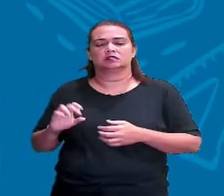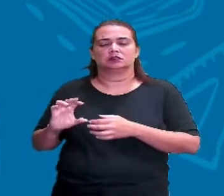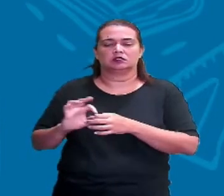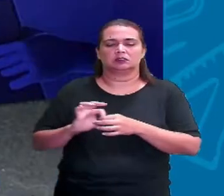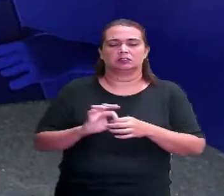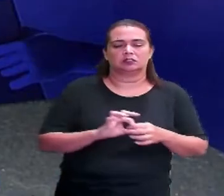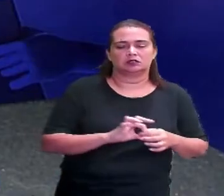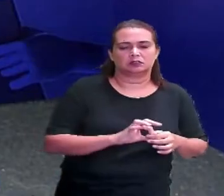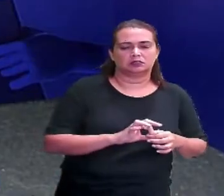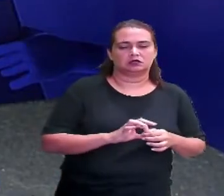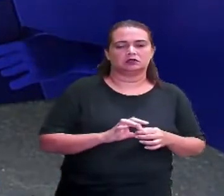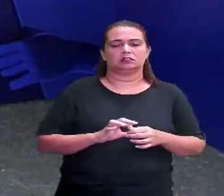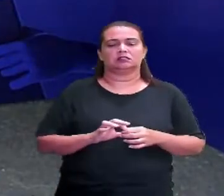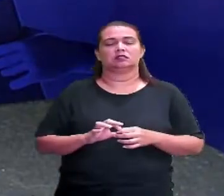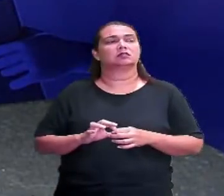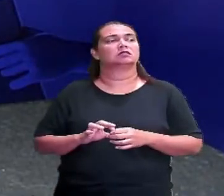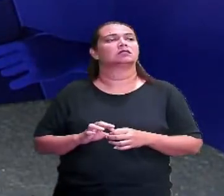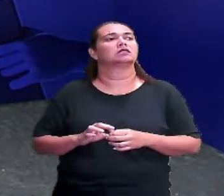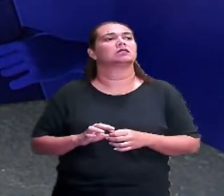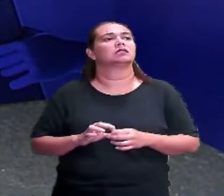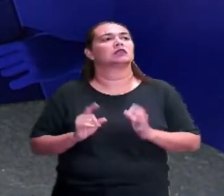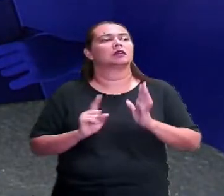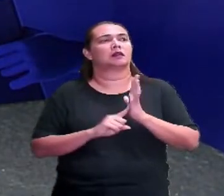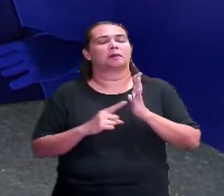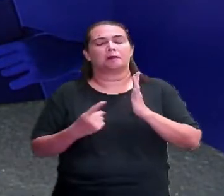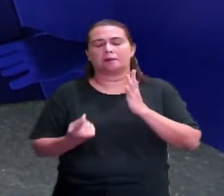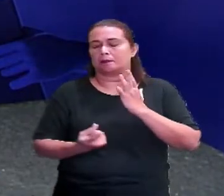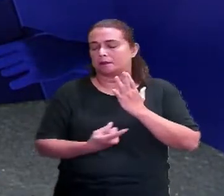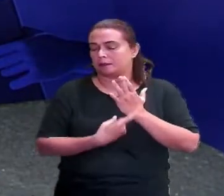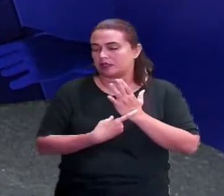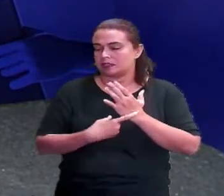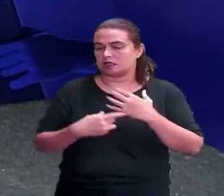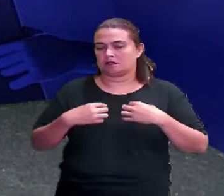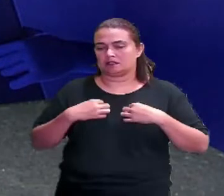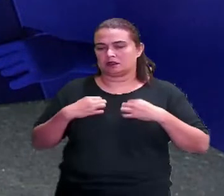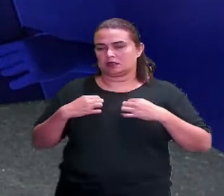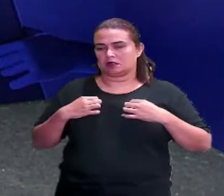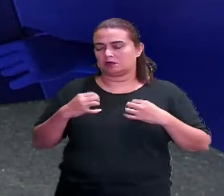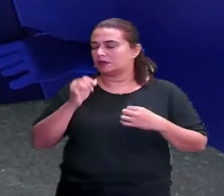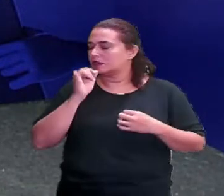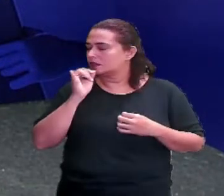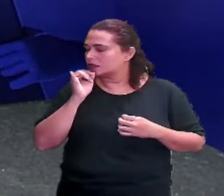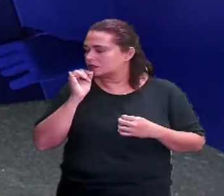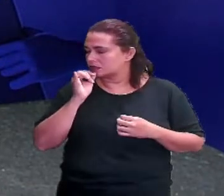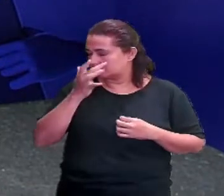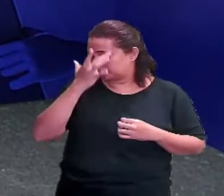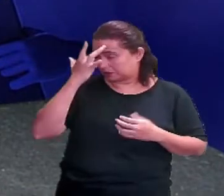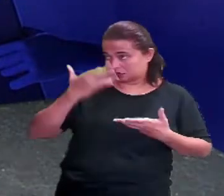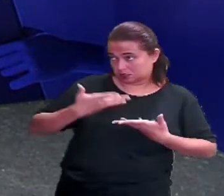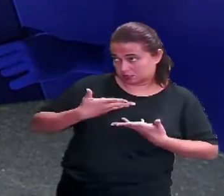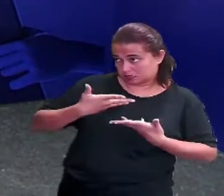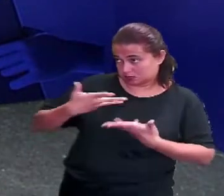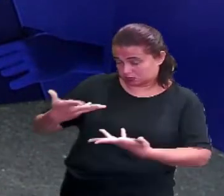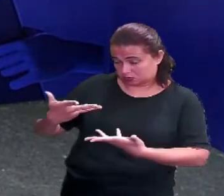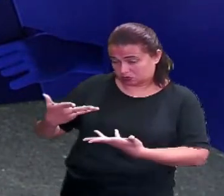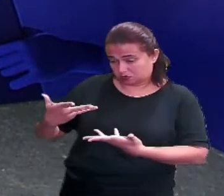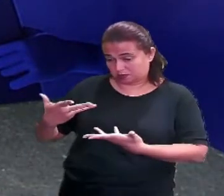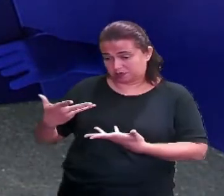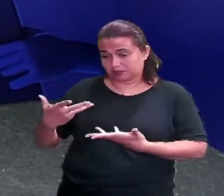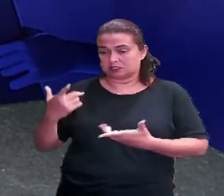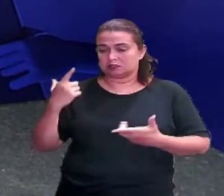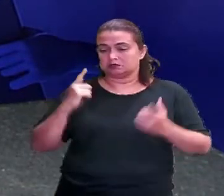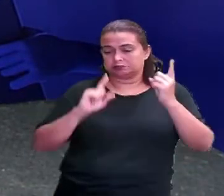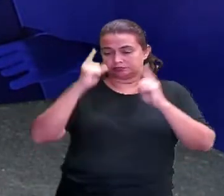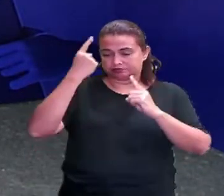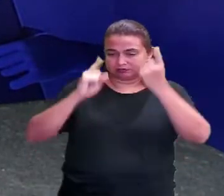aquela metáfora, né, da roupa, né? Se eu sou convidado para ir para o carnaval, né, e olha, este ano,